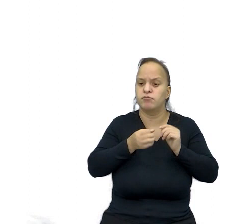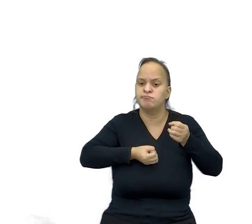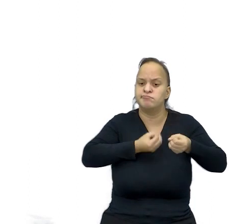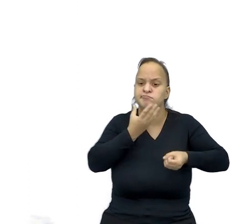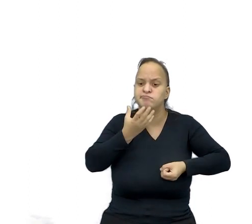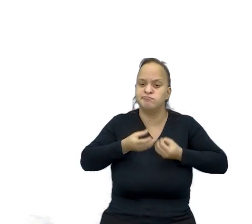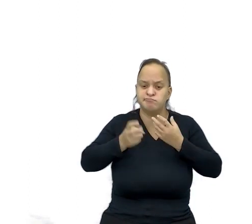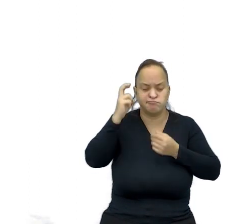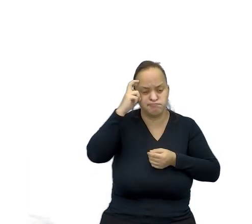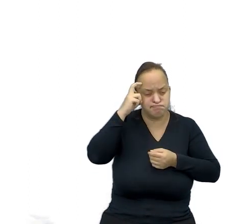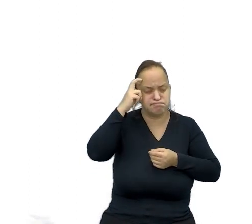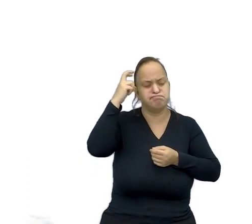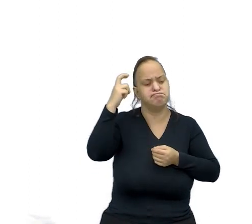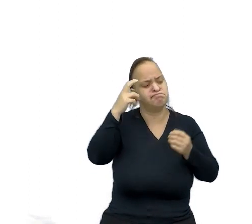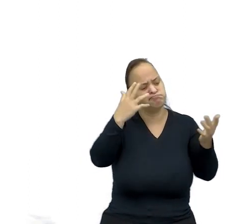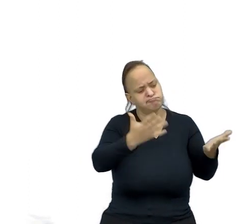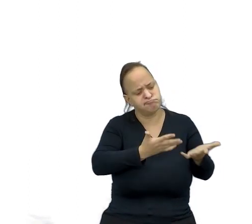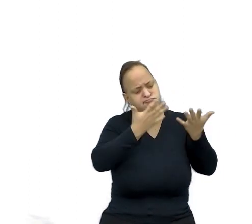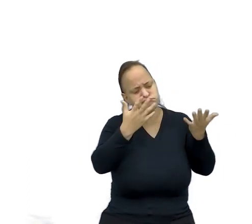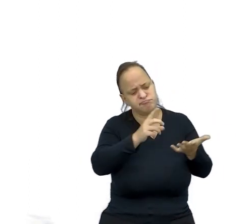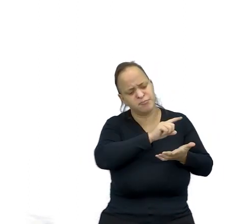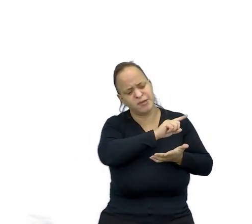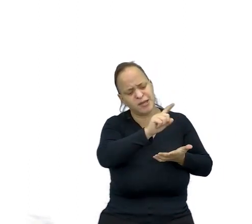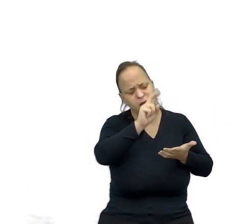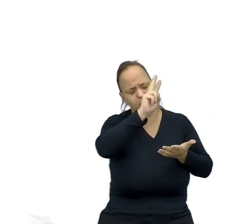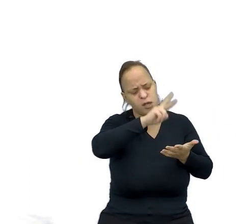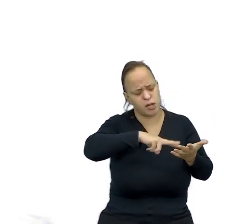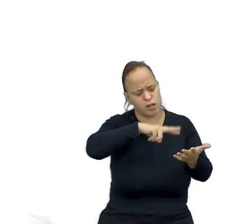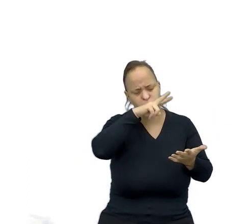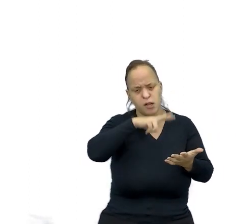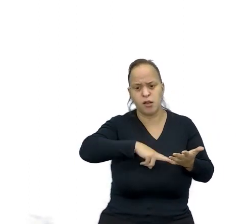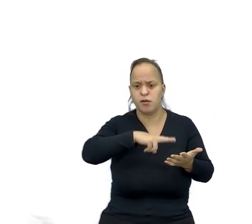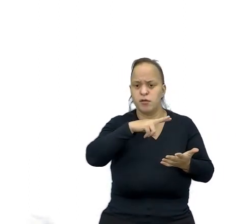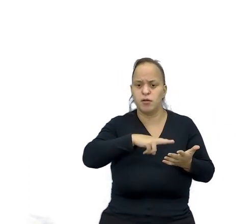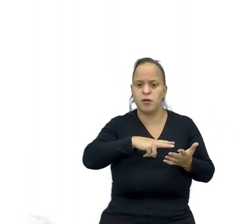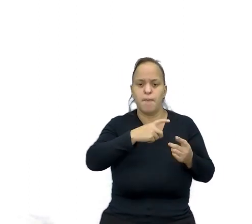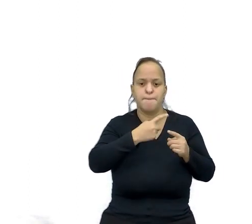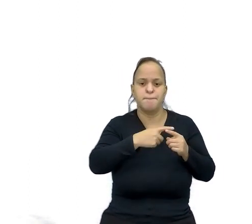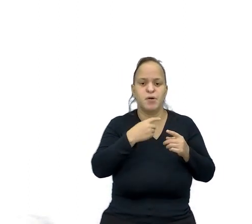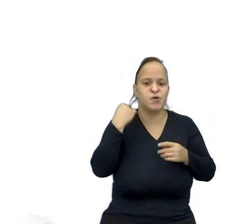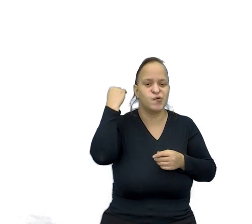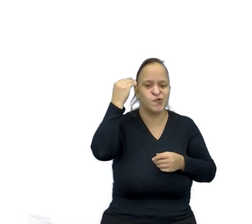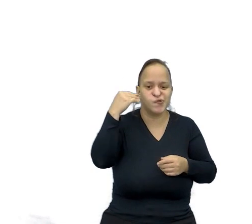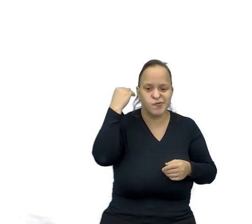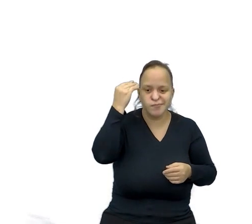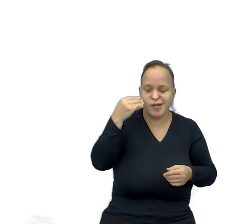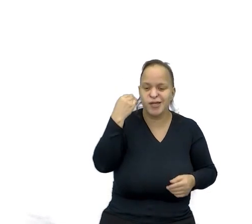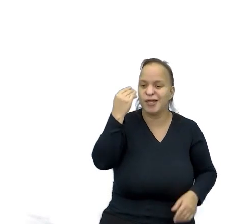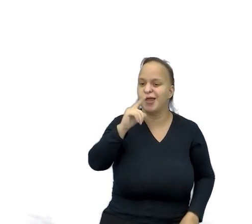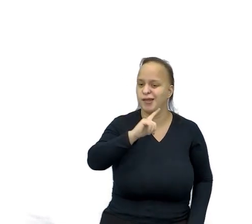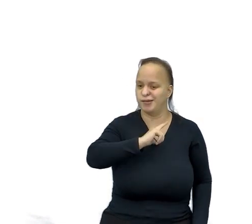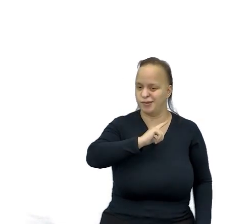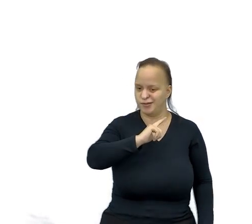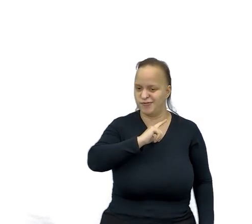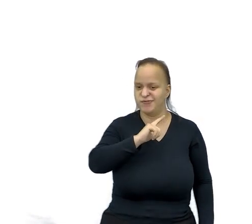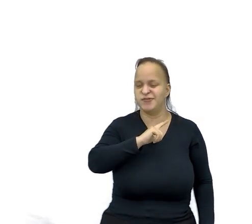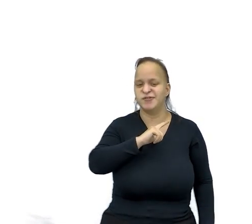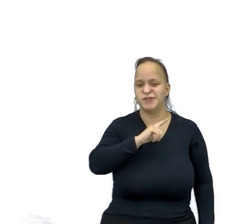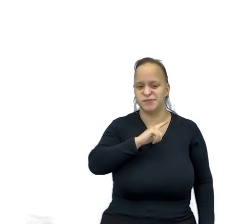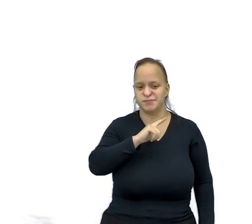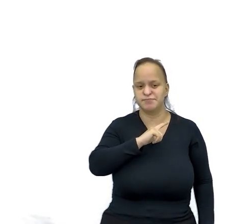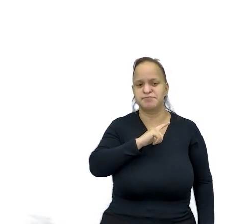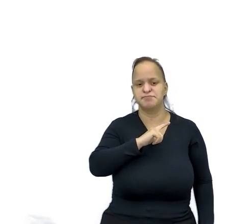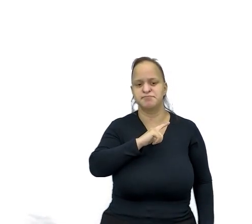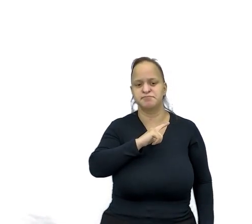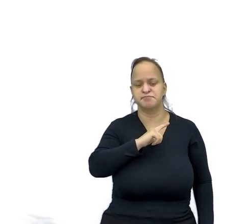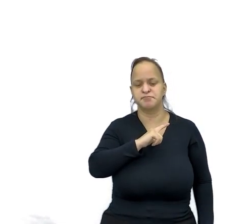o gosto e o hábito à leitura e pela escrita das próprias experiências vivenciadas no cotidiano. Ativar